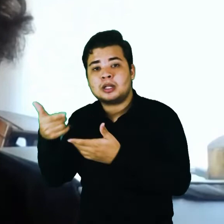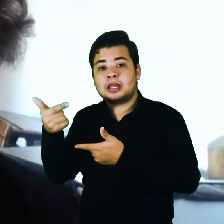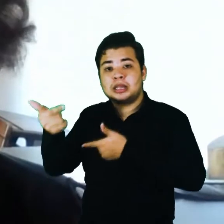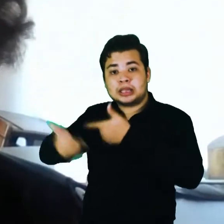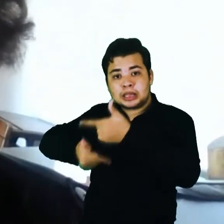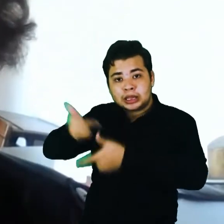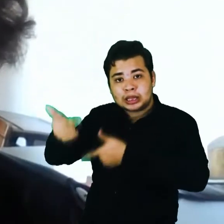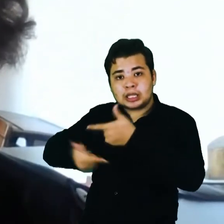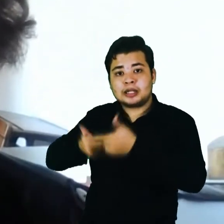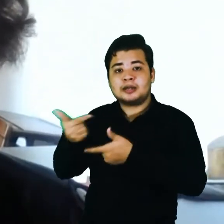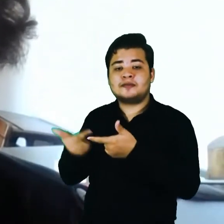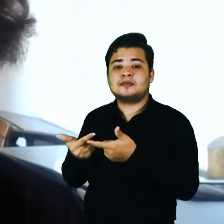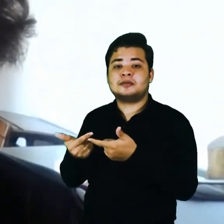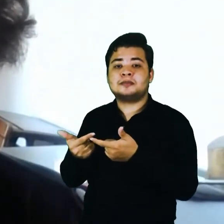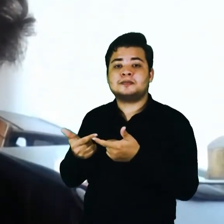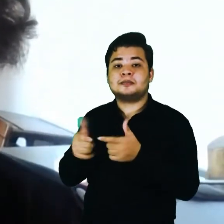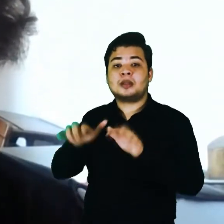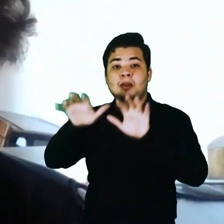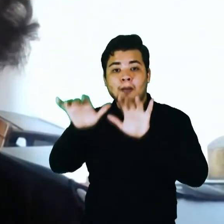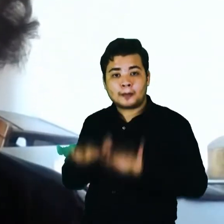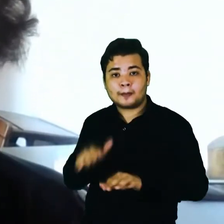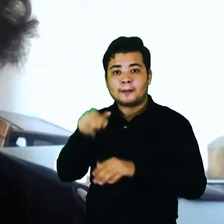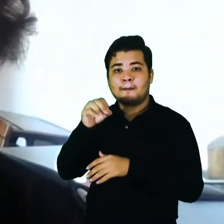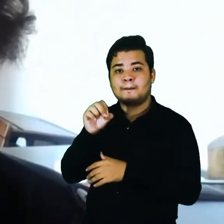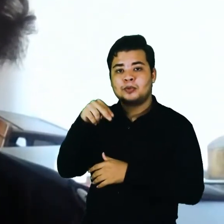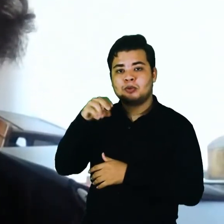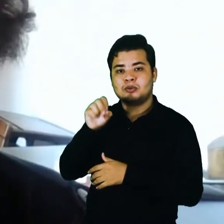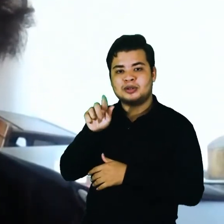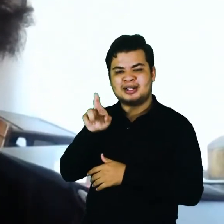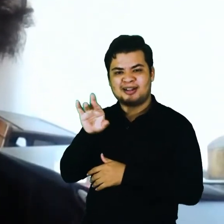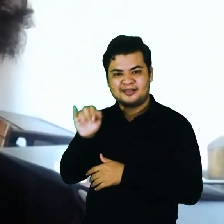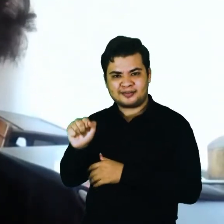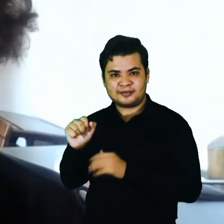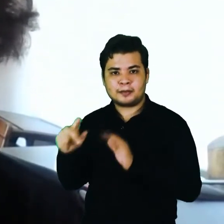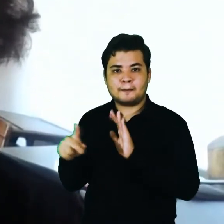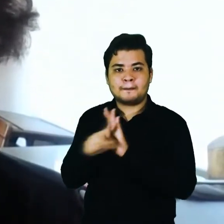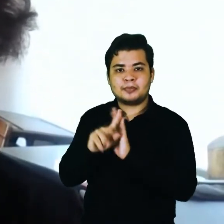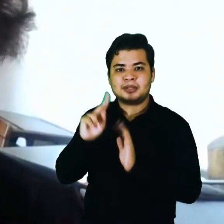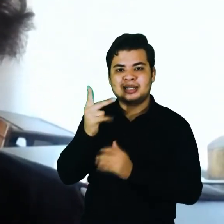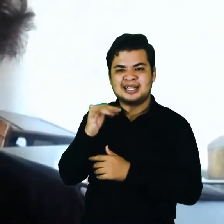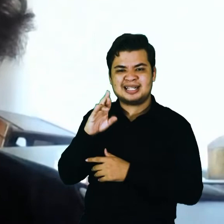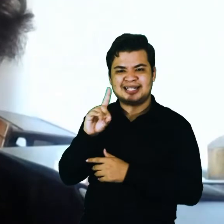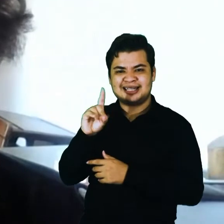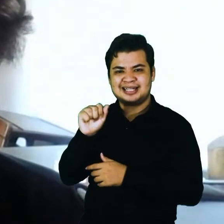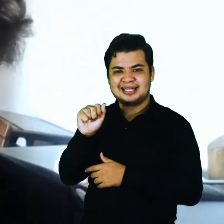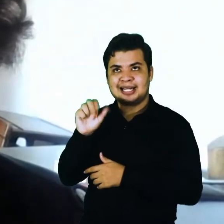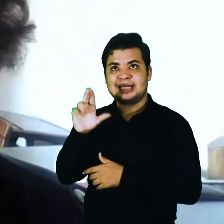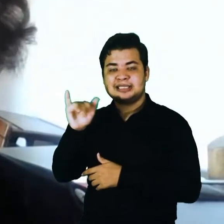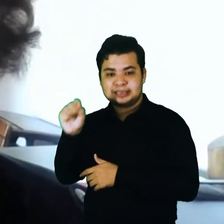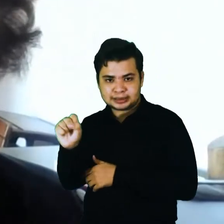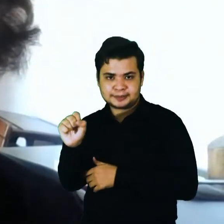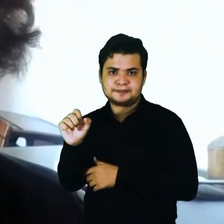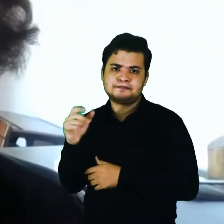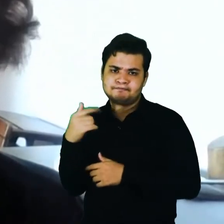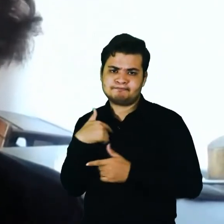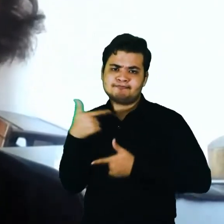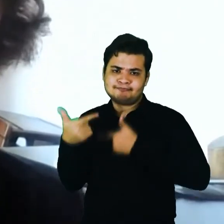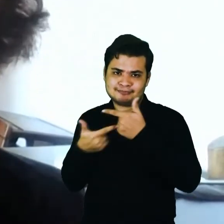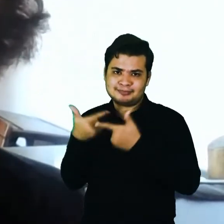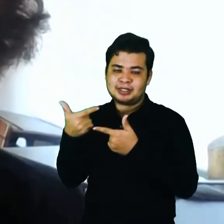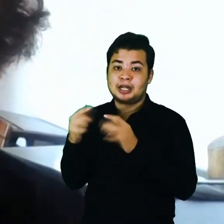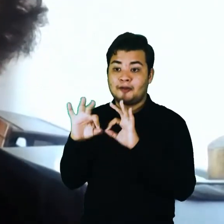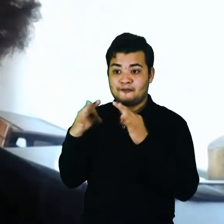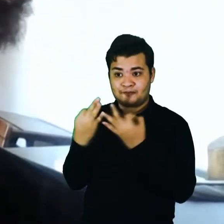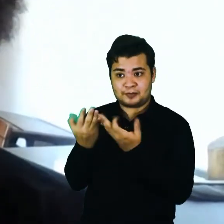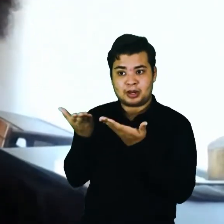trabalhar, para fazer a monografia das iridáceas. Iridácea é o grupo que eu trabalho. Eu sou especialista nessa